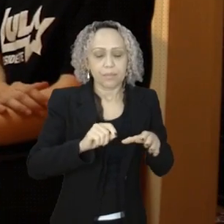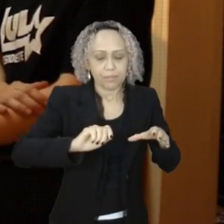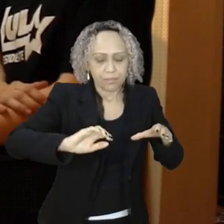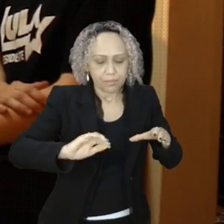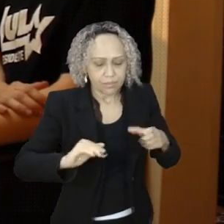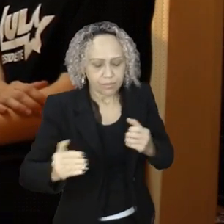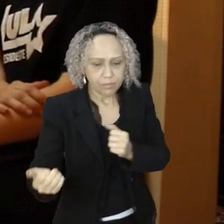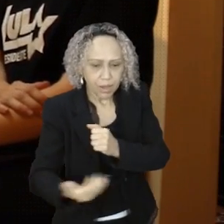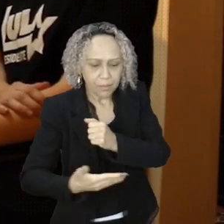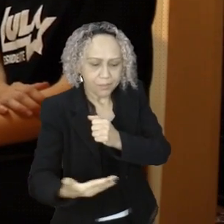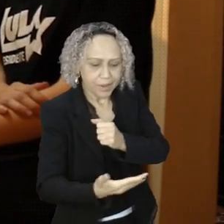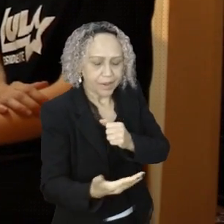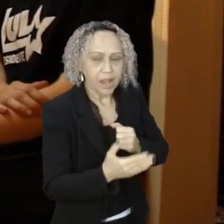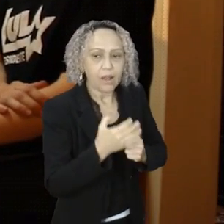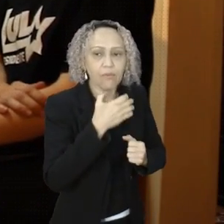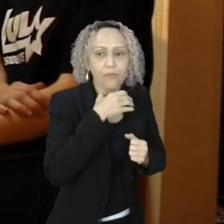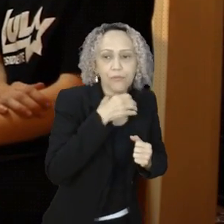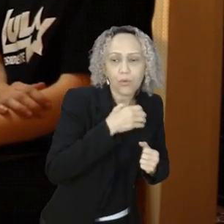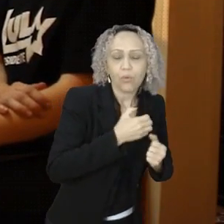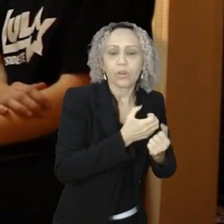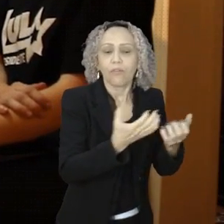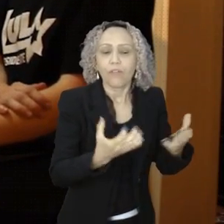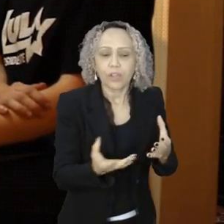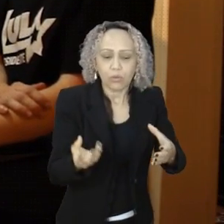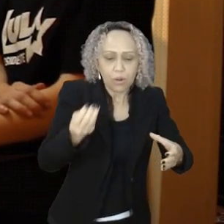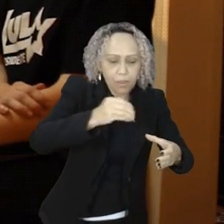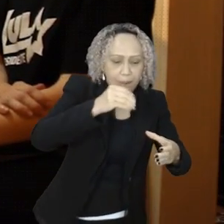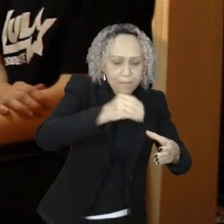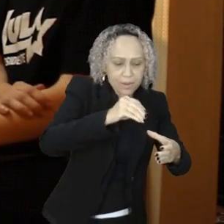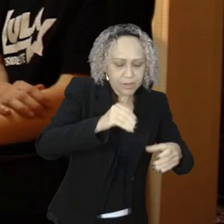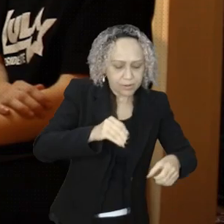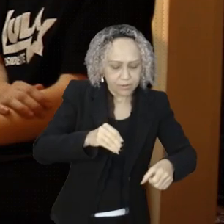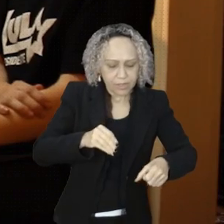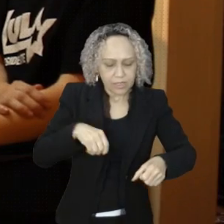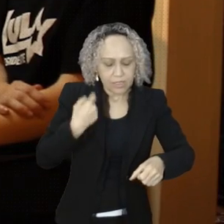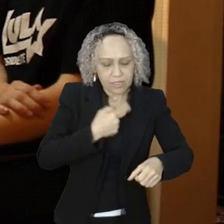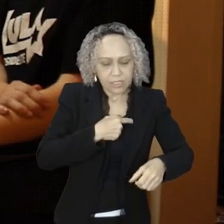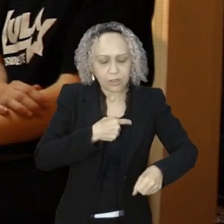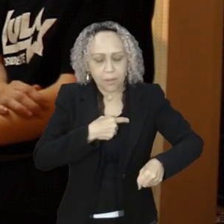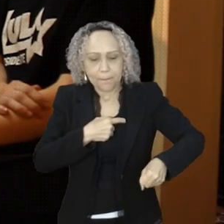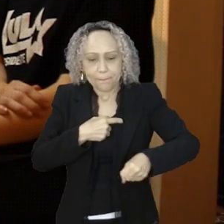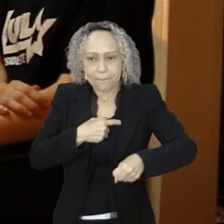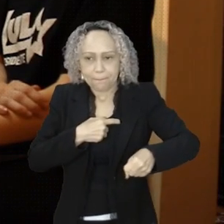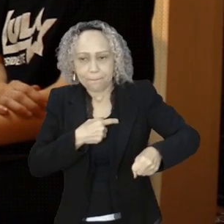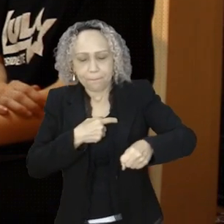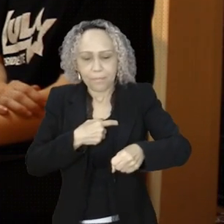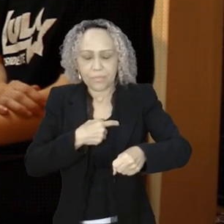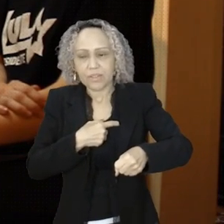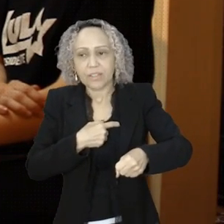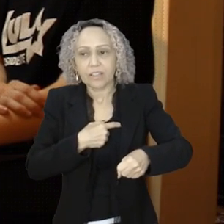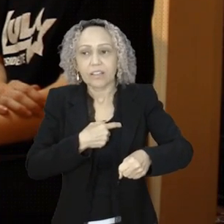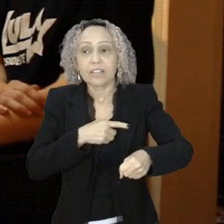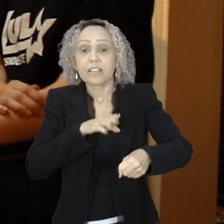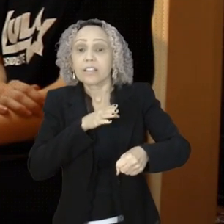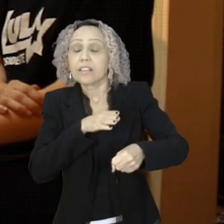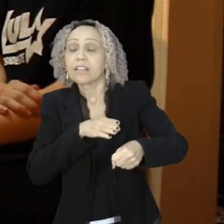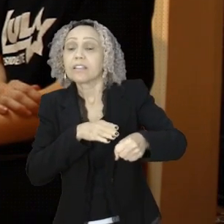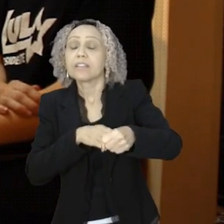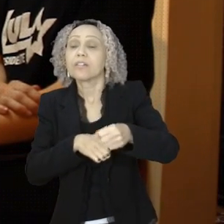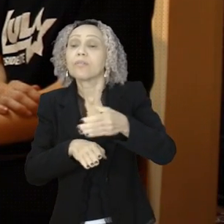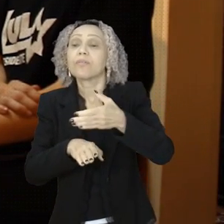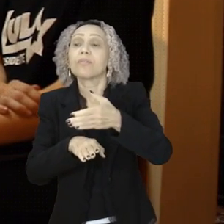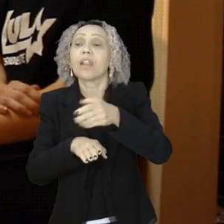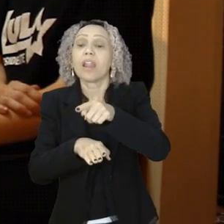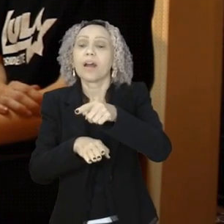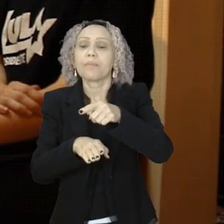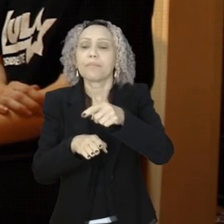aqueles produtos do trabalho da horta, que nós também ajudávamos. Né? E com o dinheiro, né, da venda